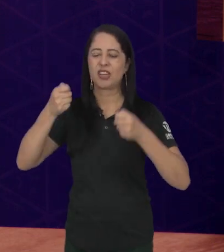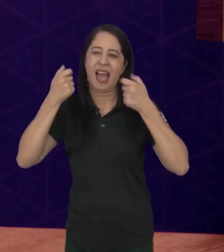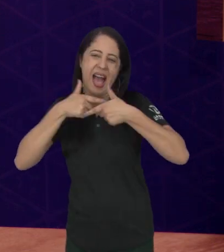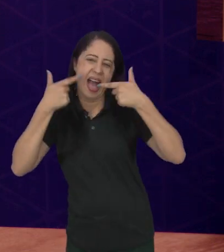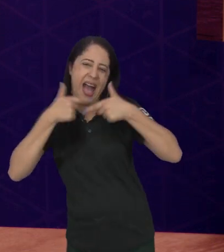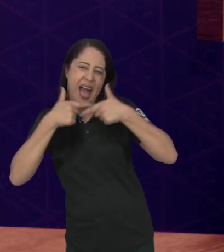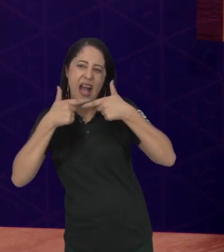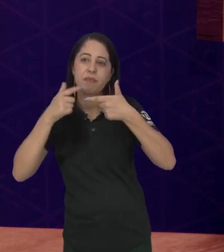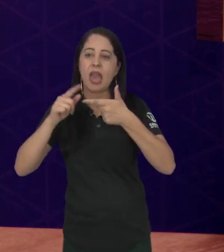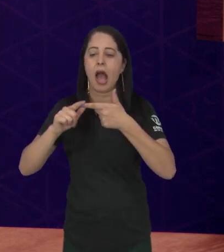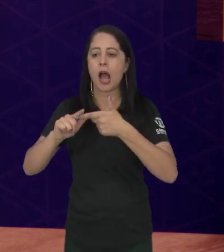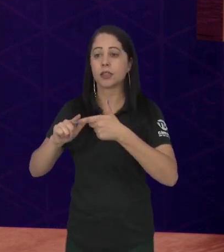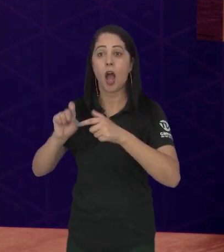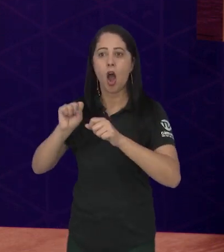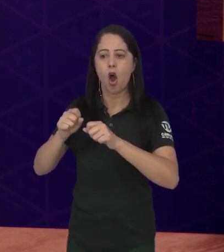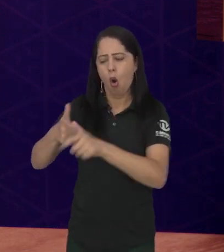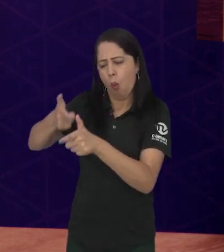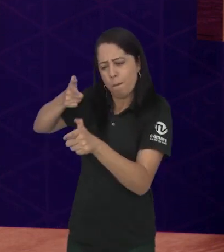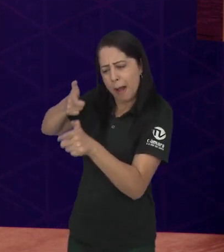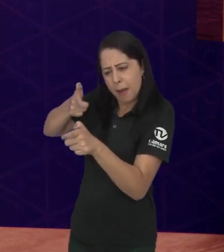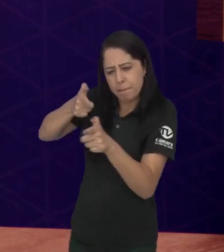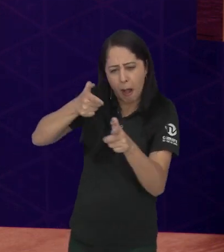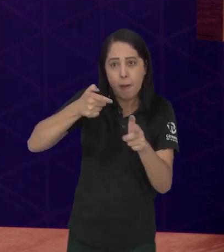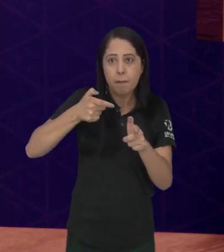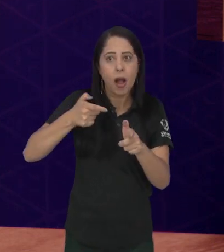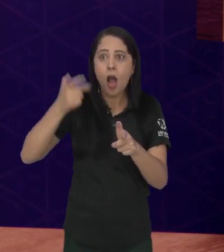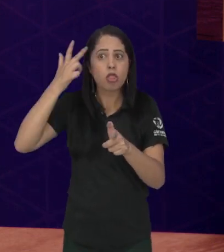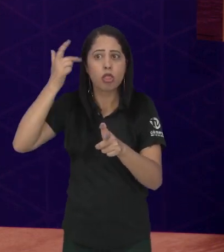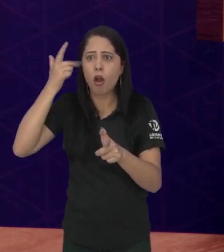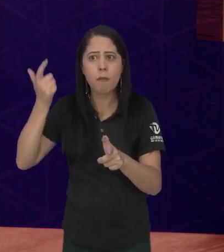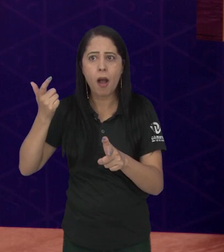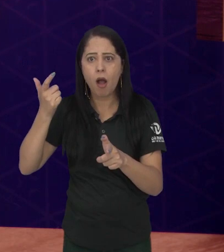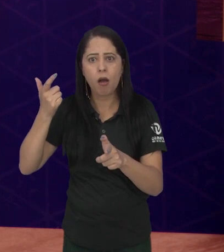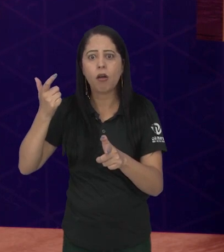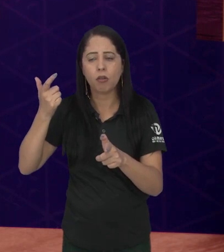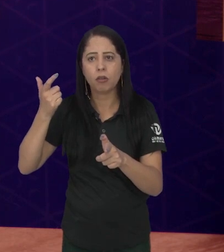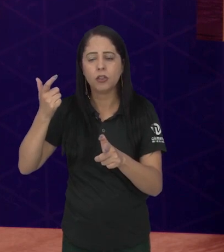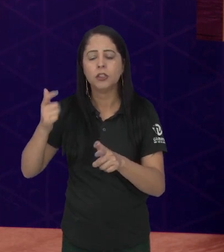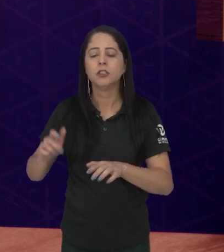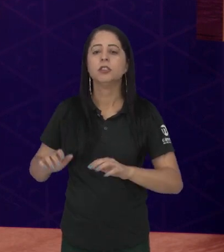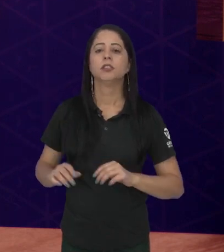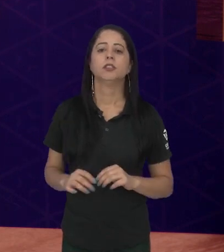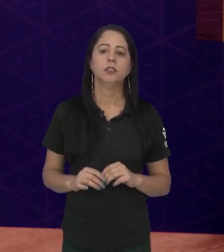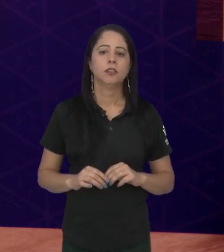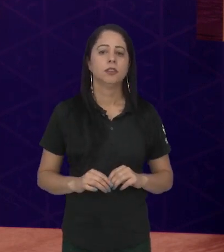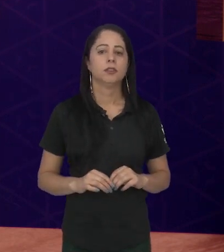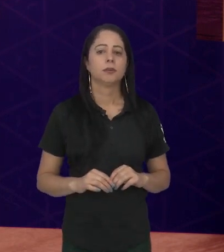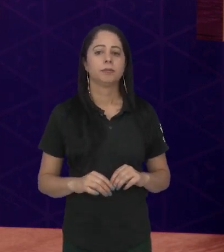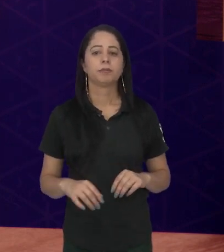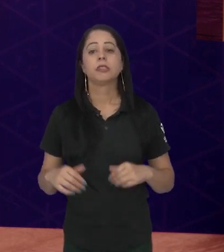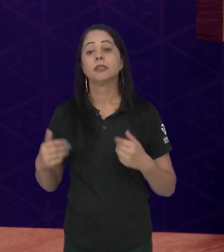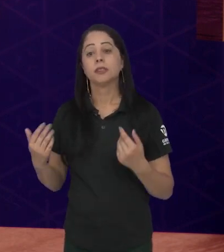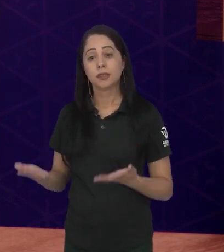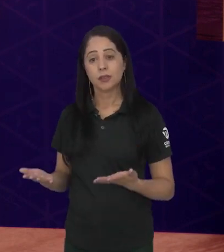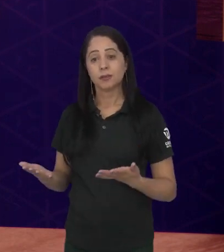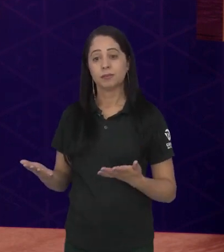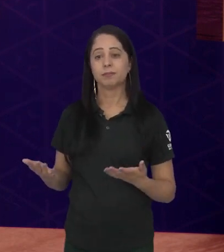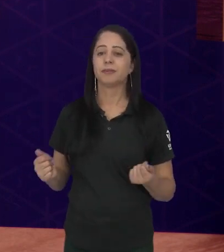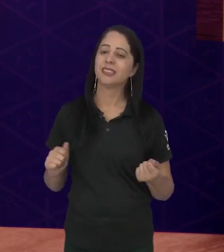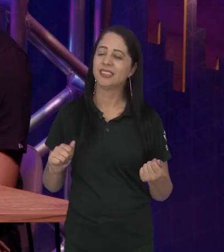assim, eleva, né? Coloca ela num papel em que ela precisa ser várias Michelles,